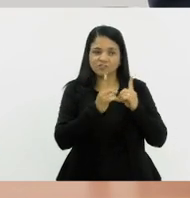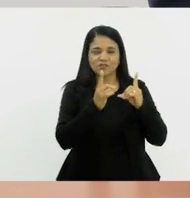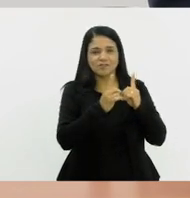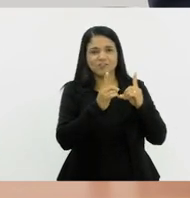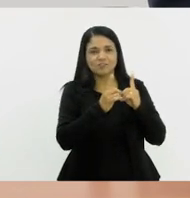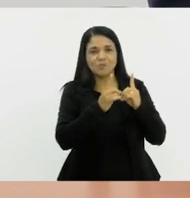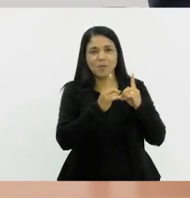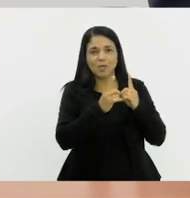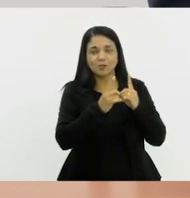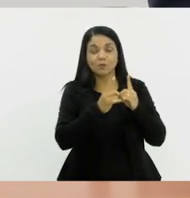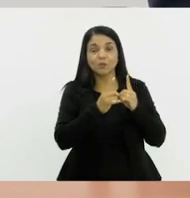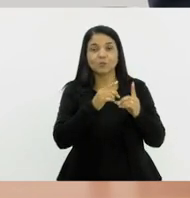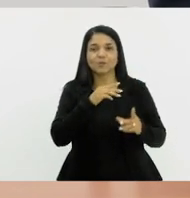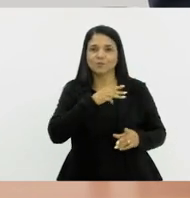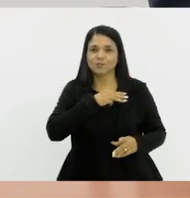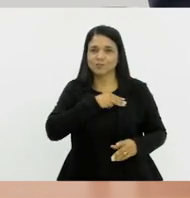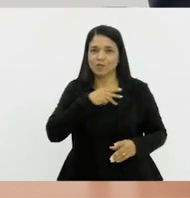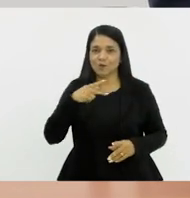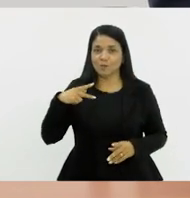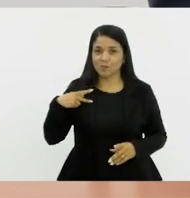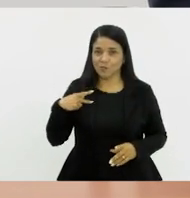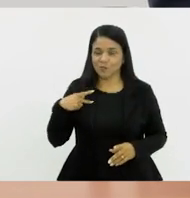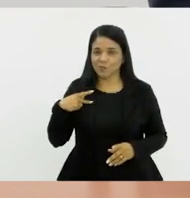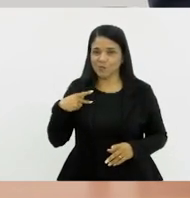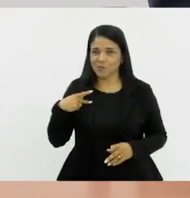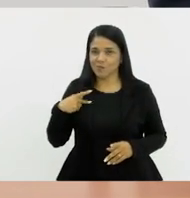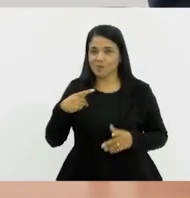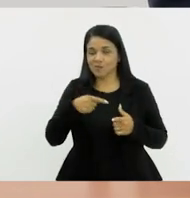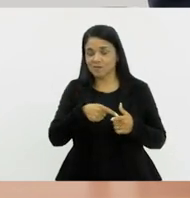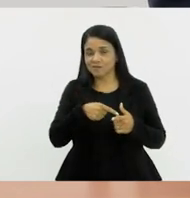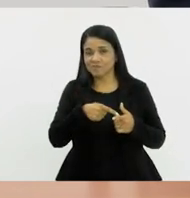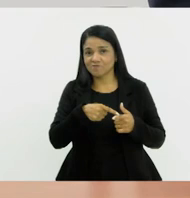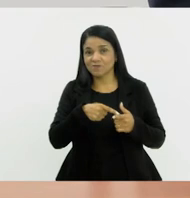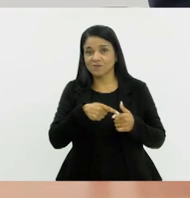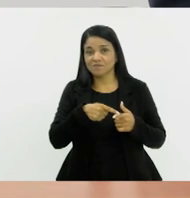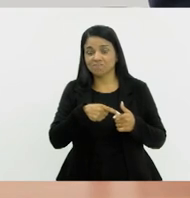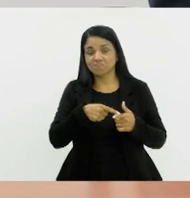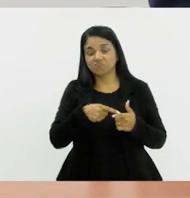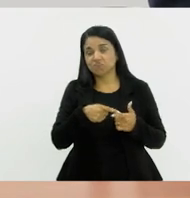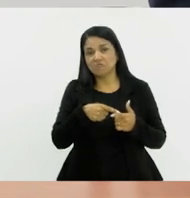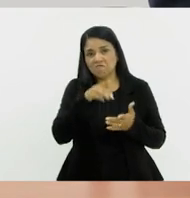do Ministério Público, porque a gente vai estar abrindo mão de um hospital,